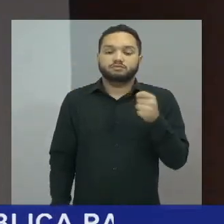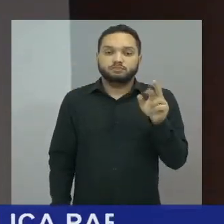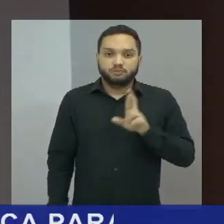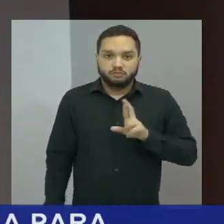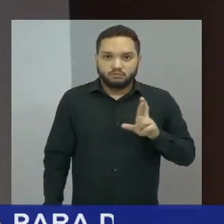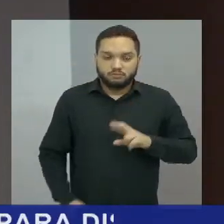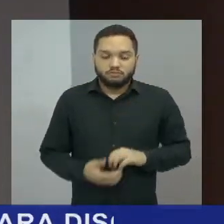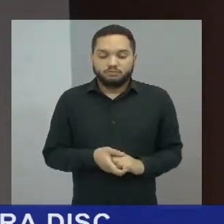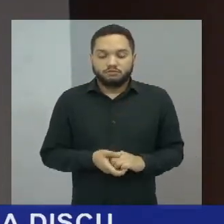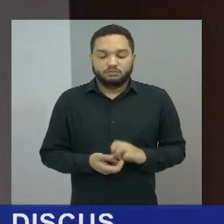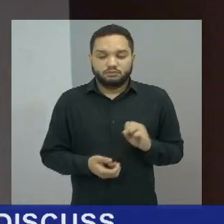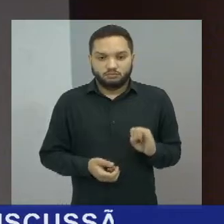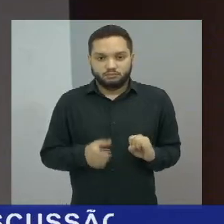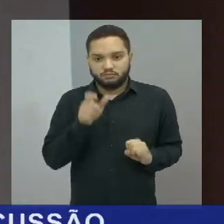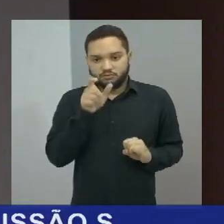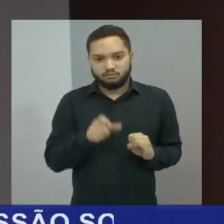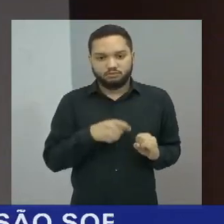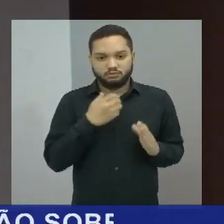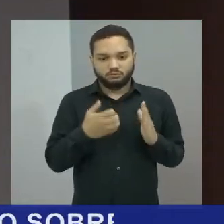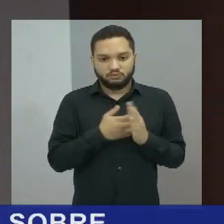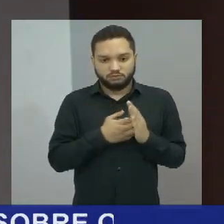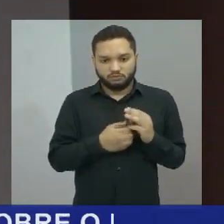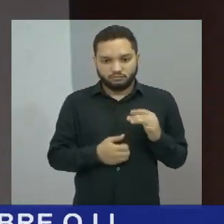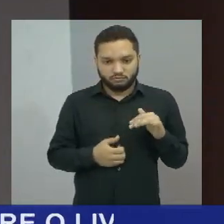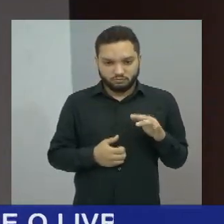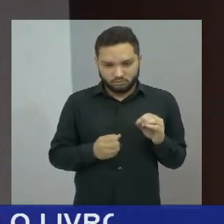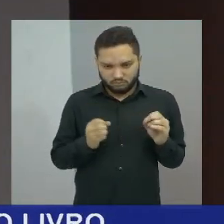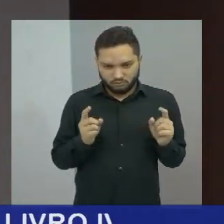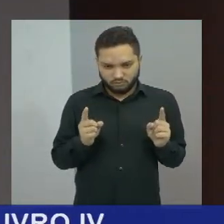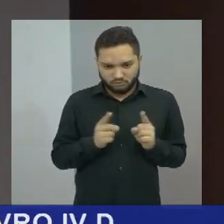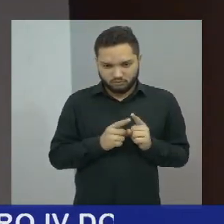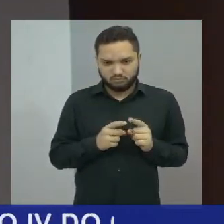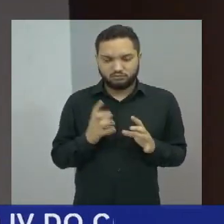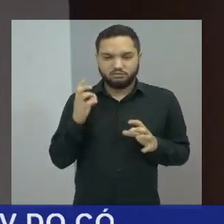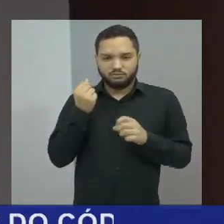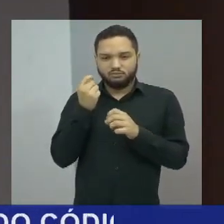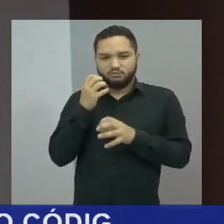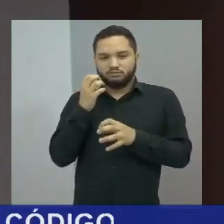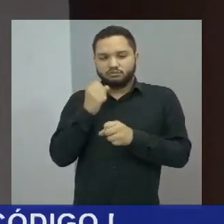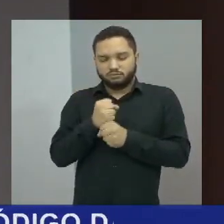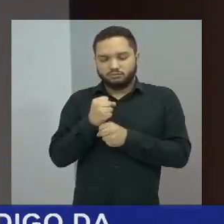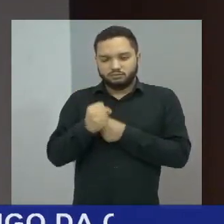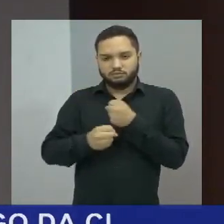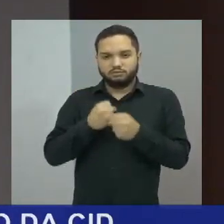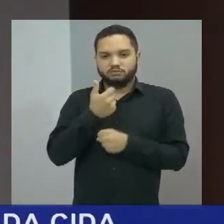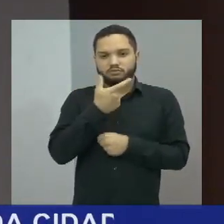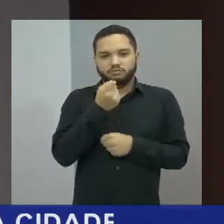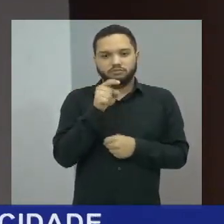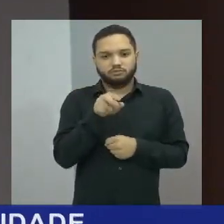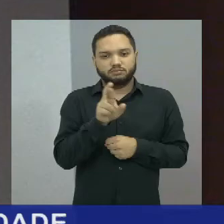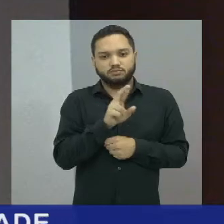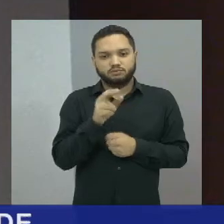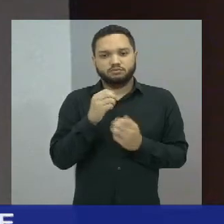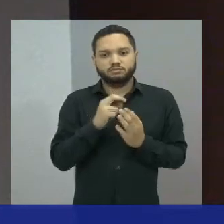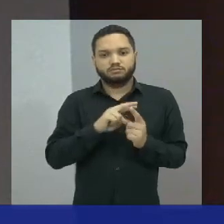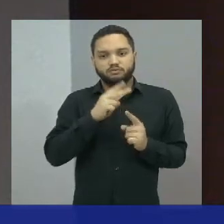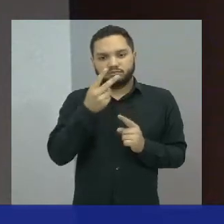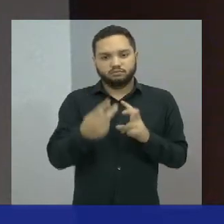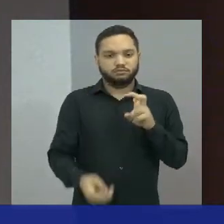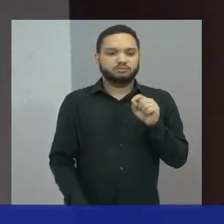3.520. Se for uma microempresa com faturamento anual de R$ 120 mil, o valor da multa é maior,